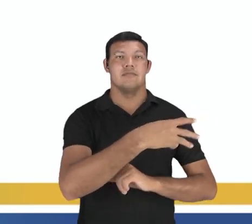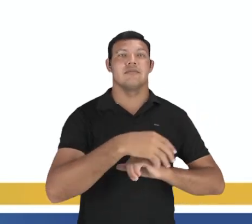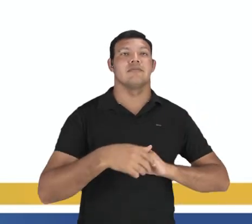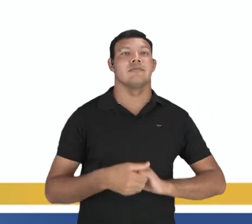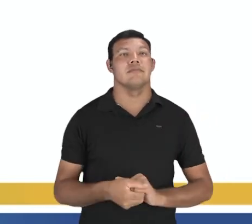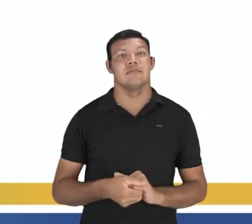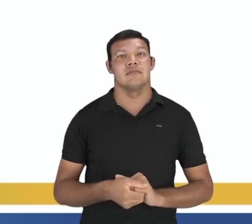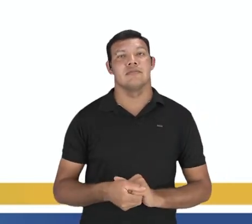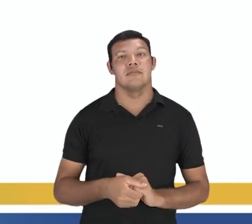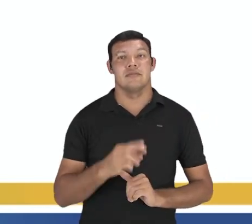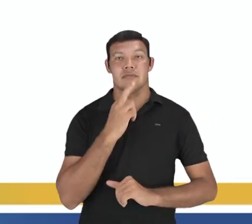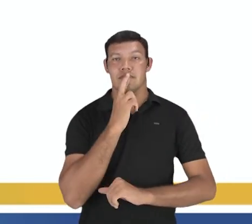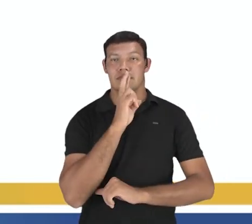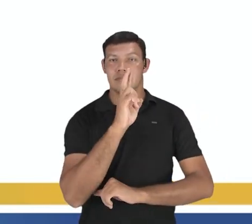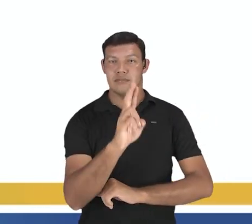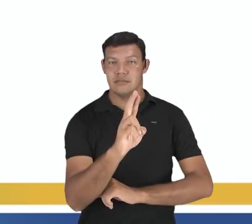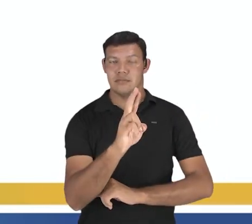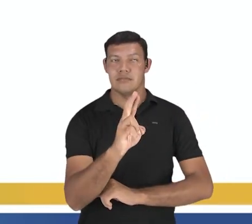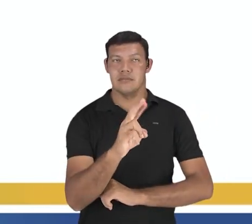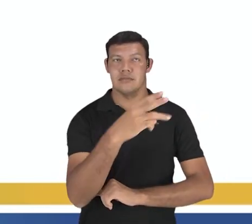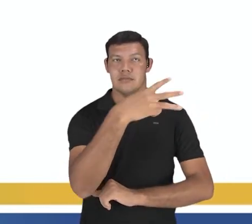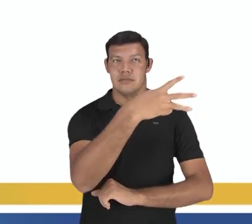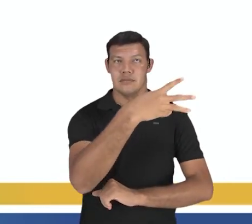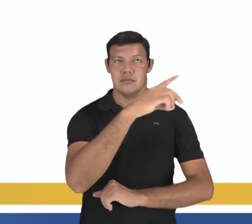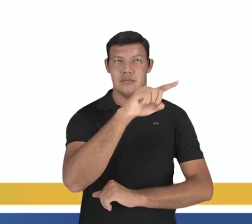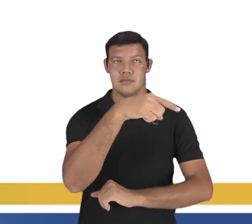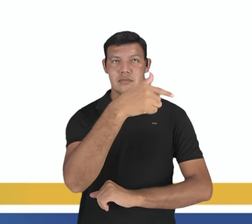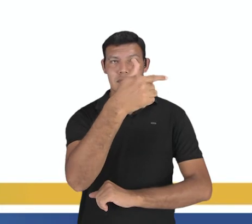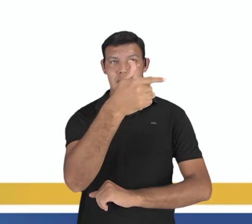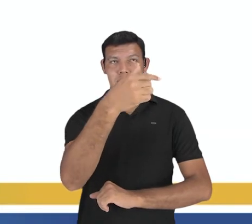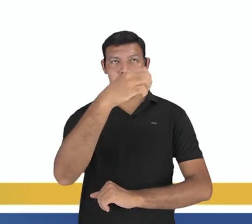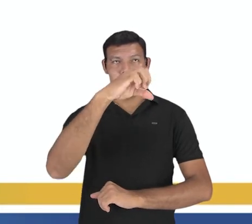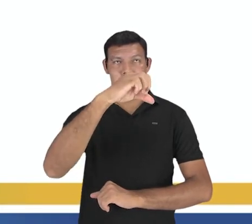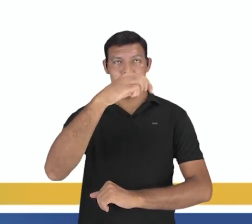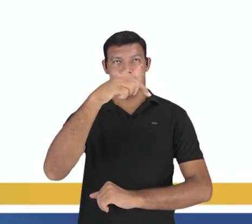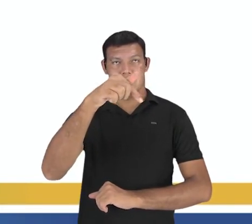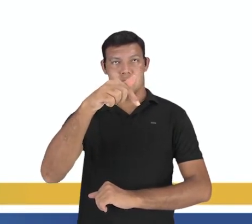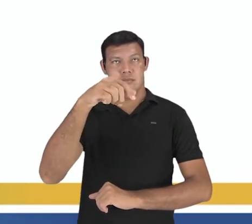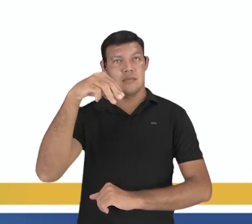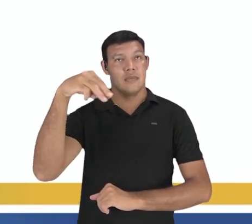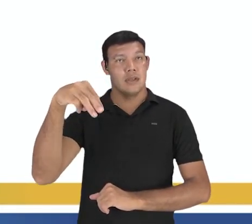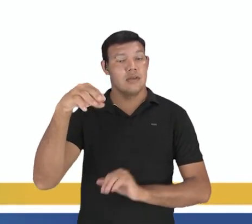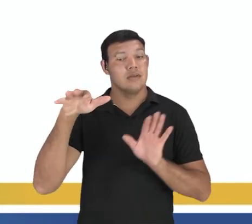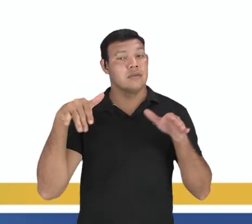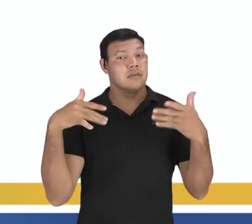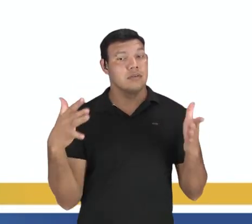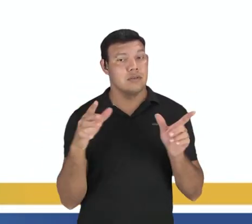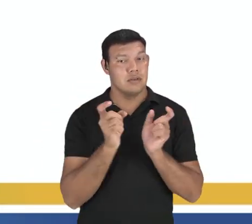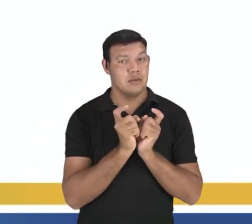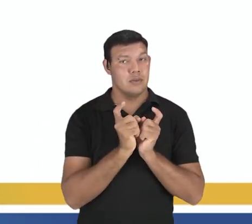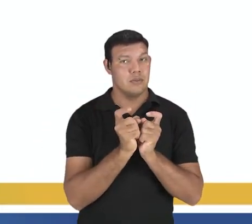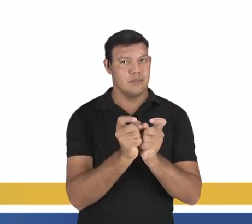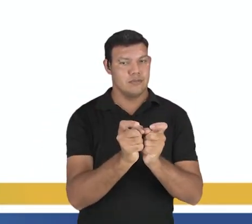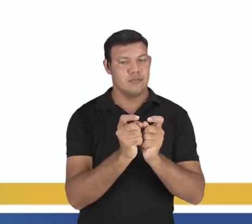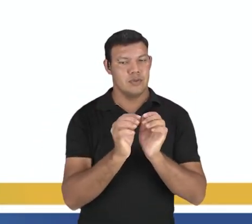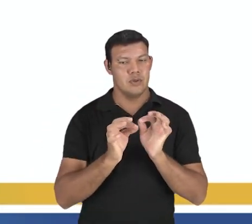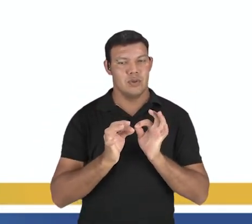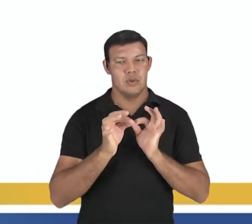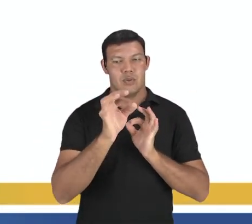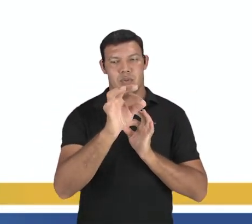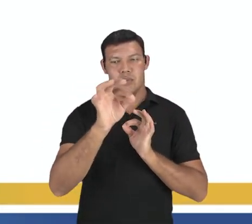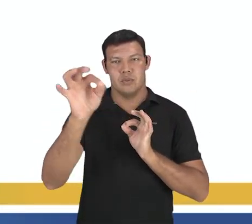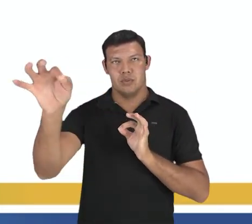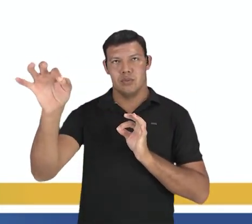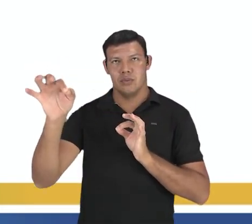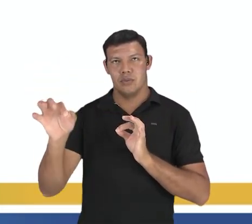mais raro da 3 o 3.297 metros bom por tanta falta a formiga percorreu três